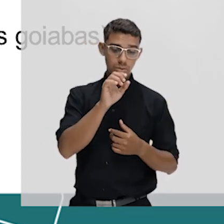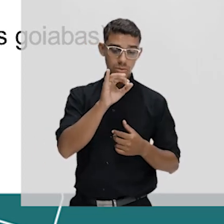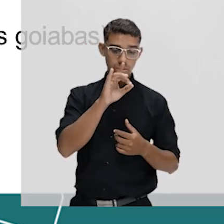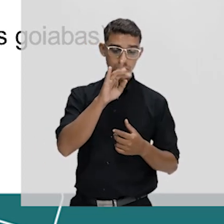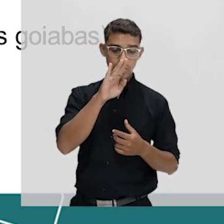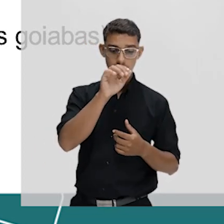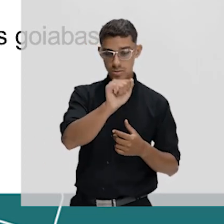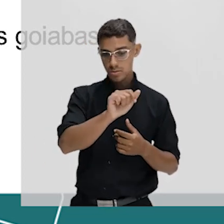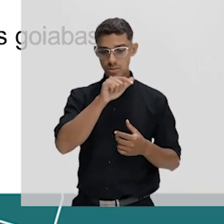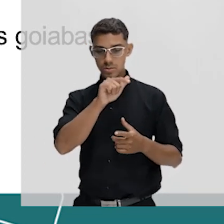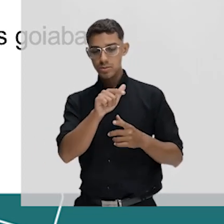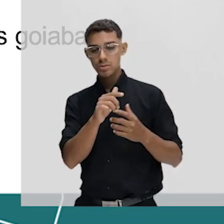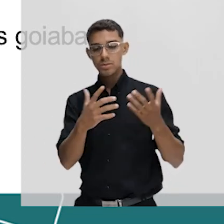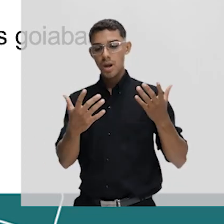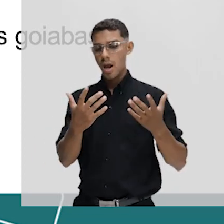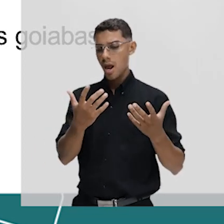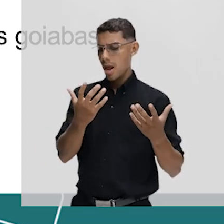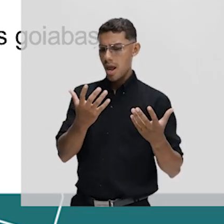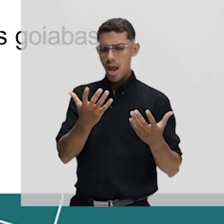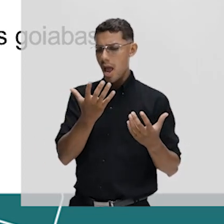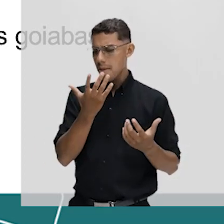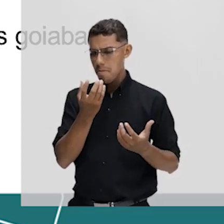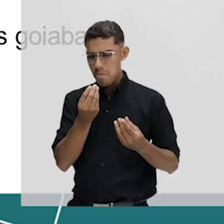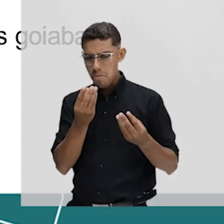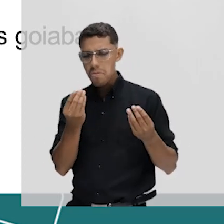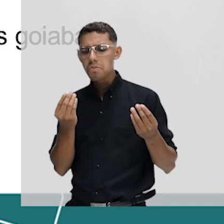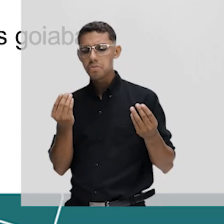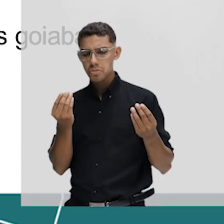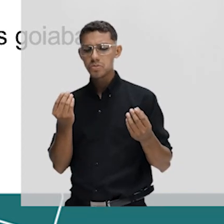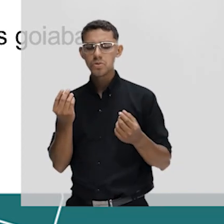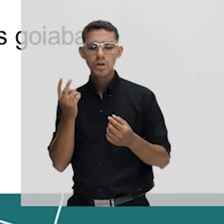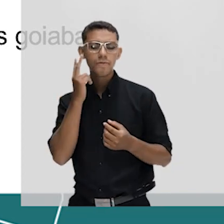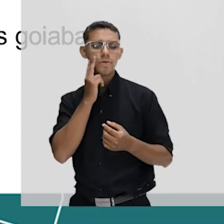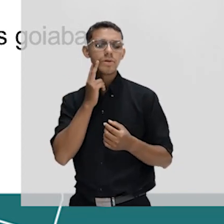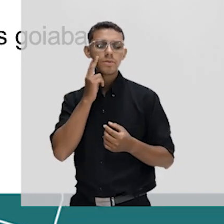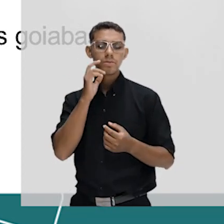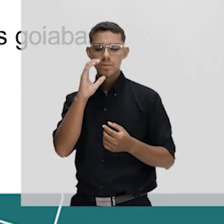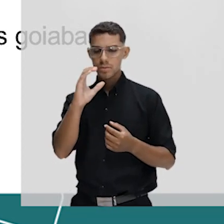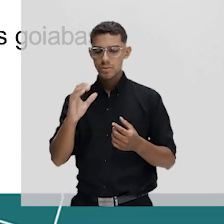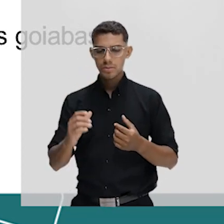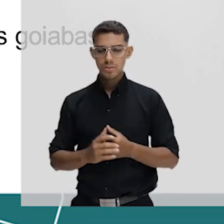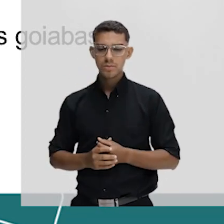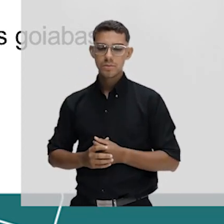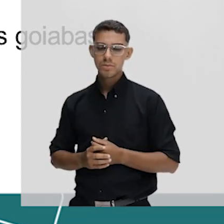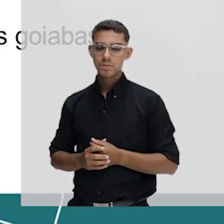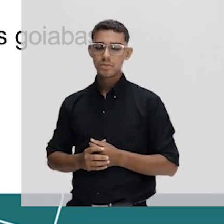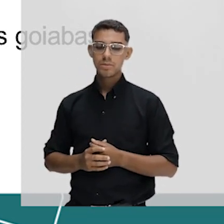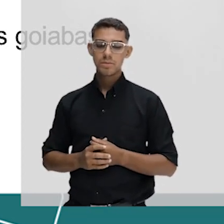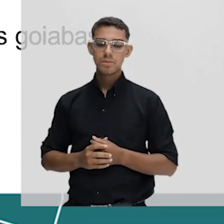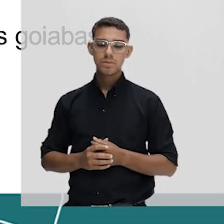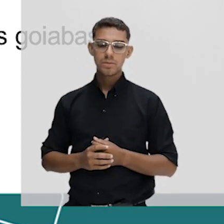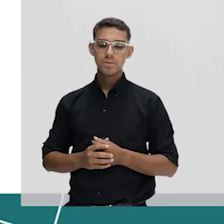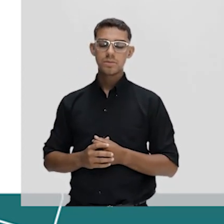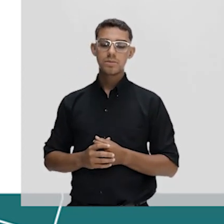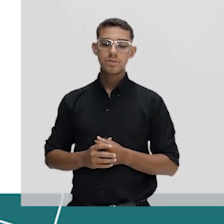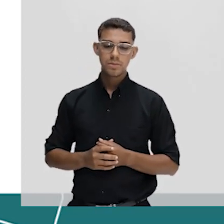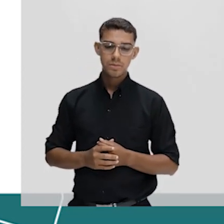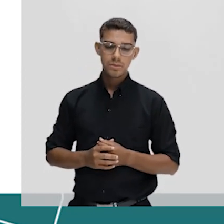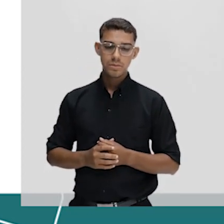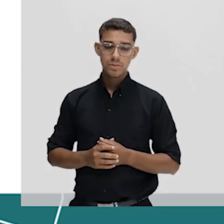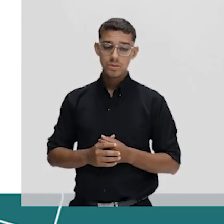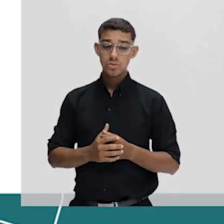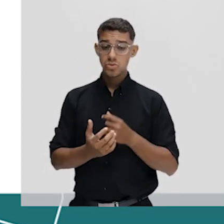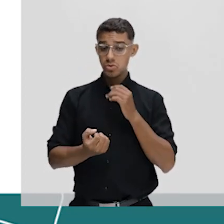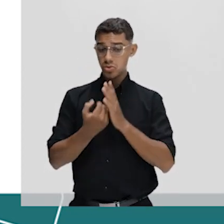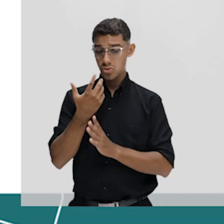referência aí a todas as goiabas, né? As frutas, né? Que tem esse tipo de vitamina. Na construção das frases,